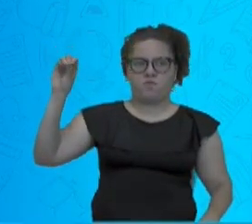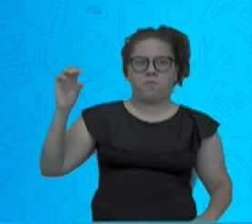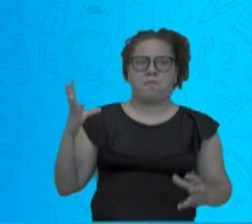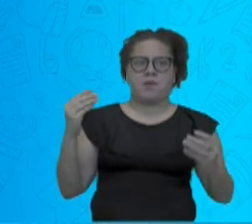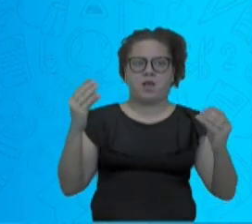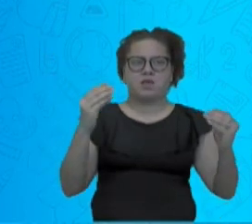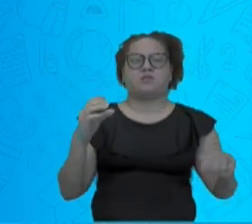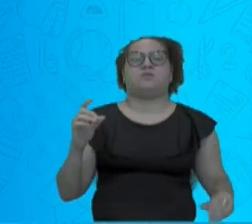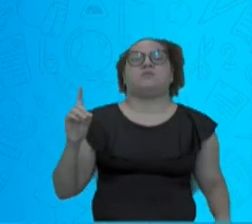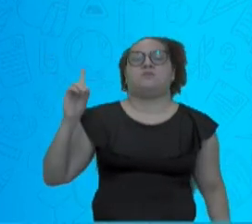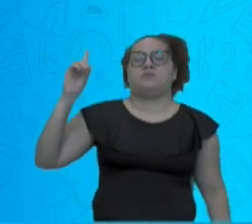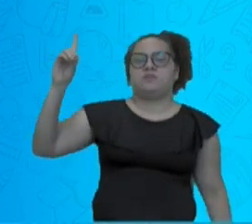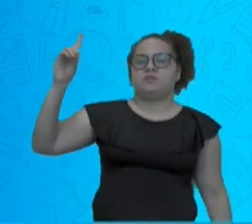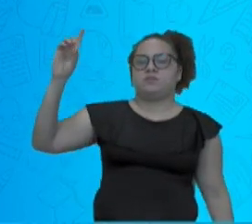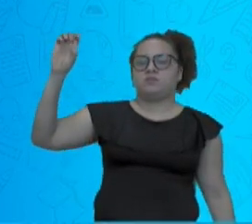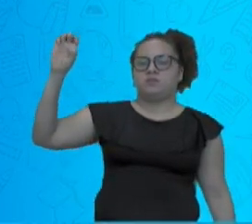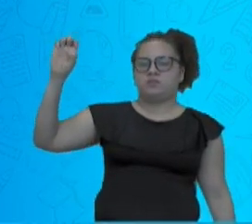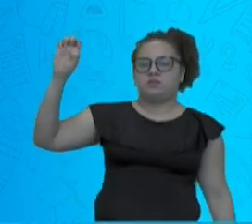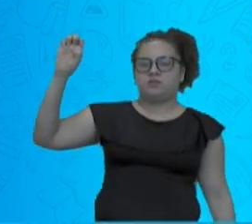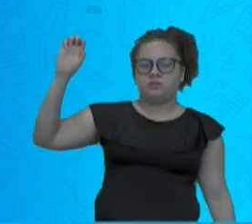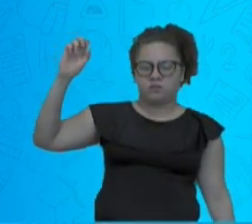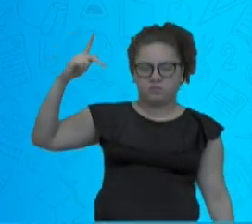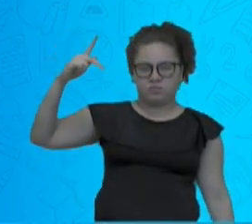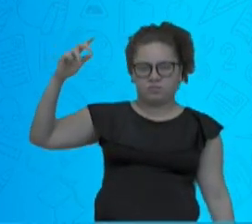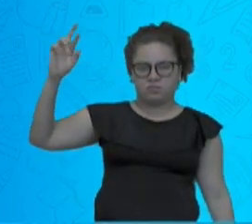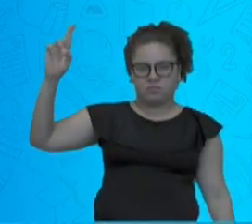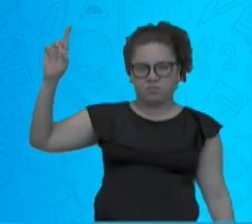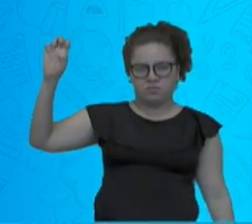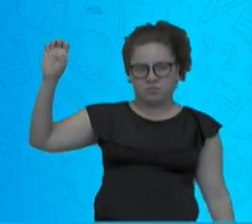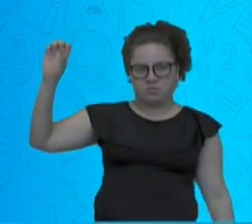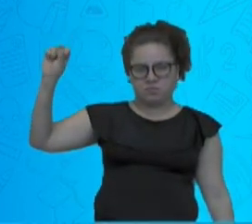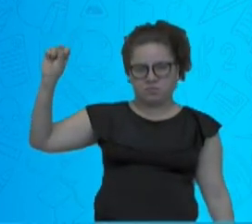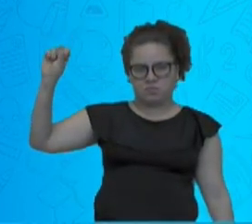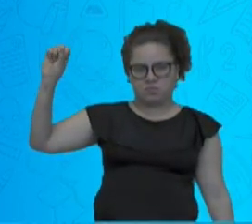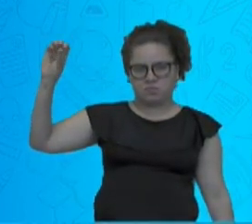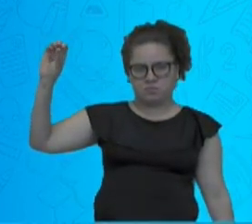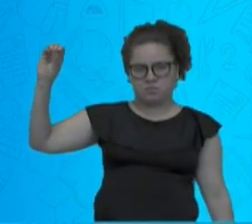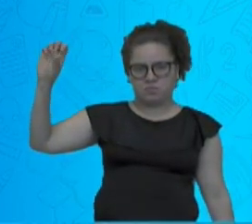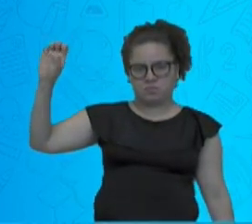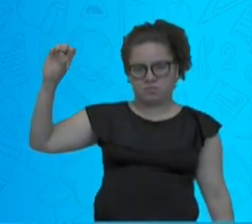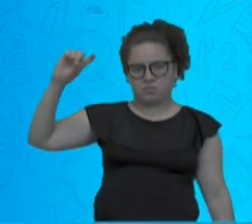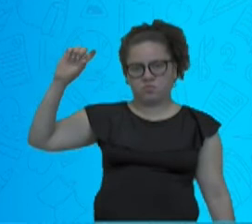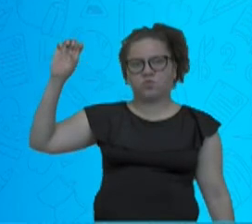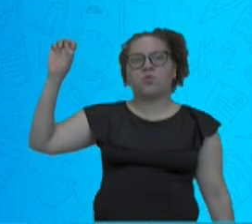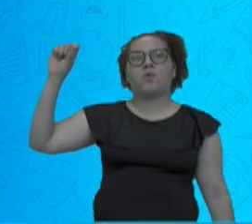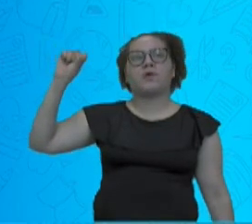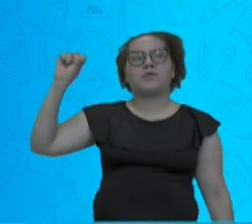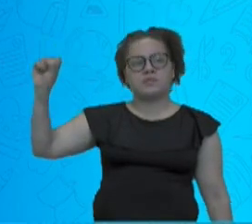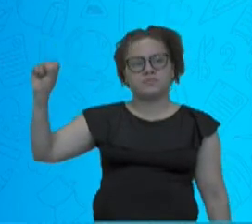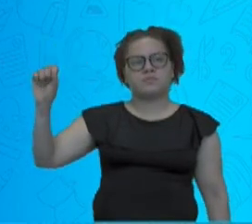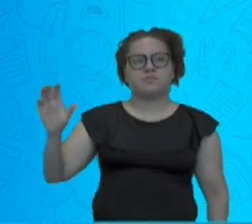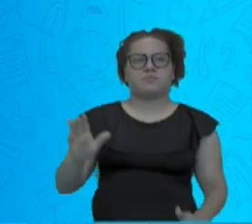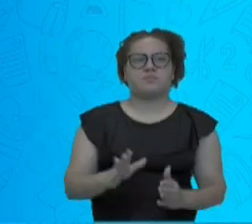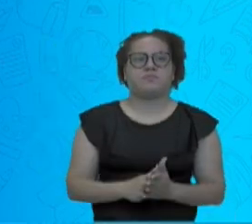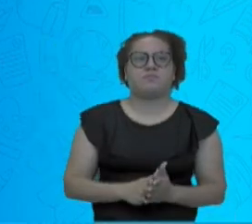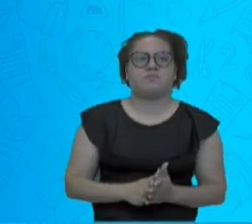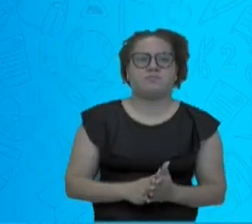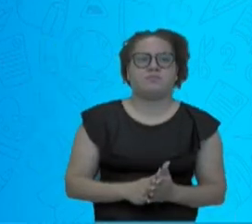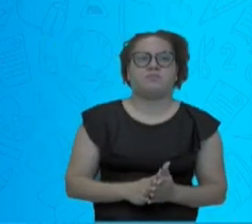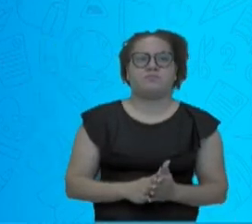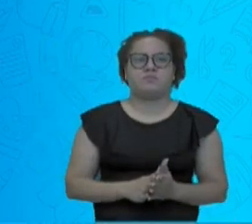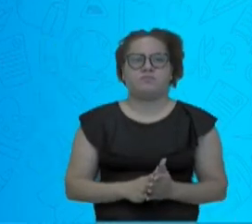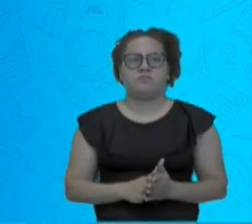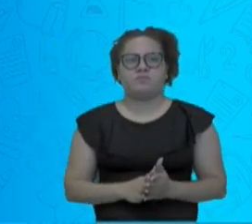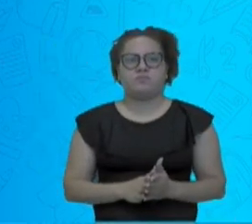as depressões. Se você olhar no mapa, nós temos depressões, temos planaltos, que são